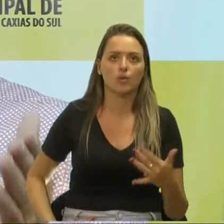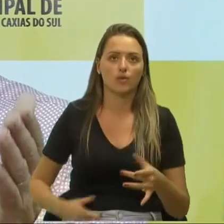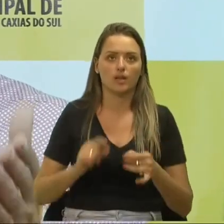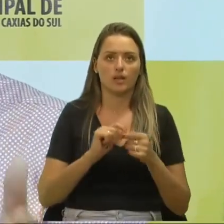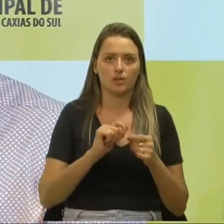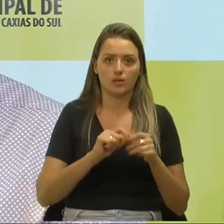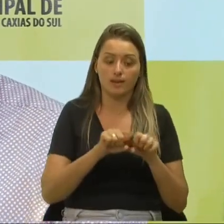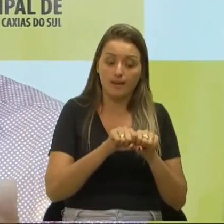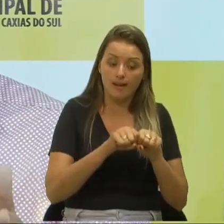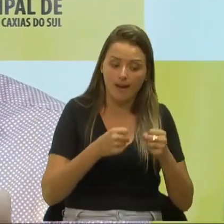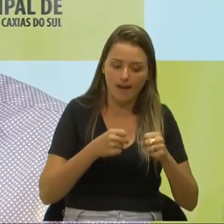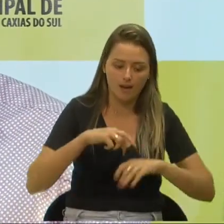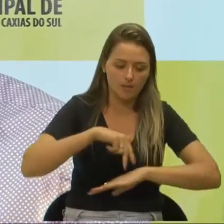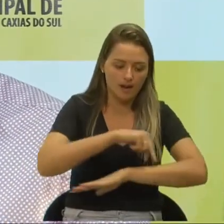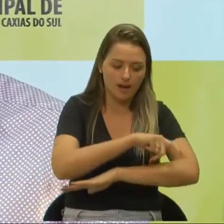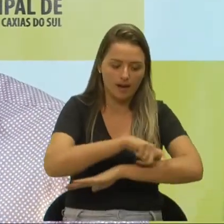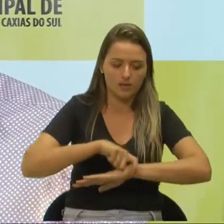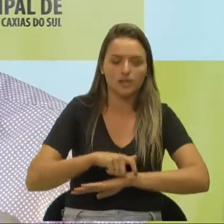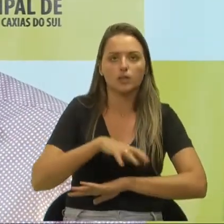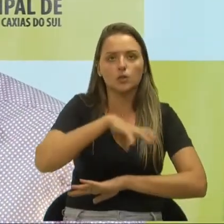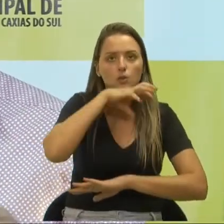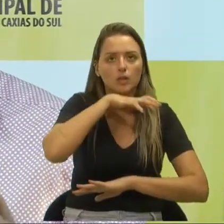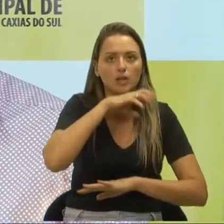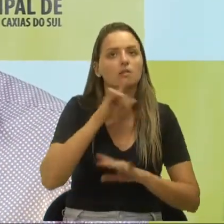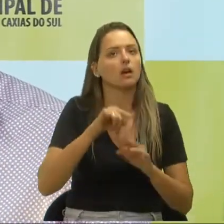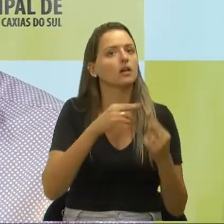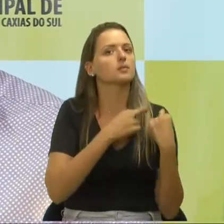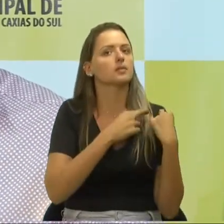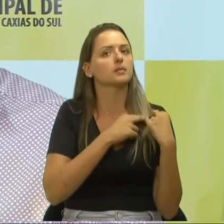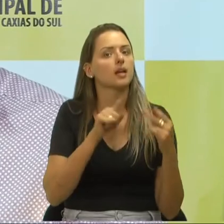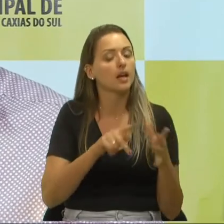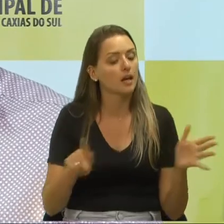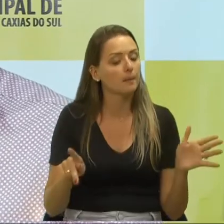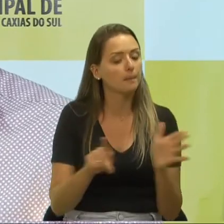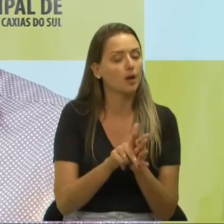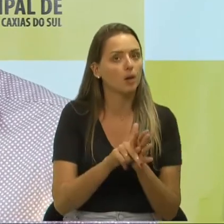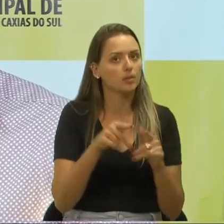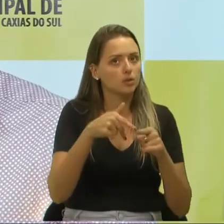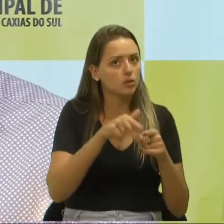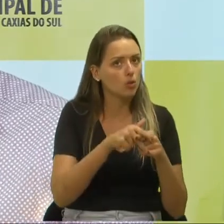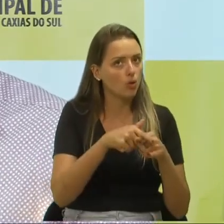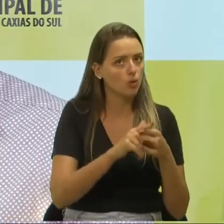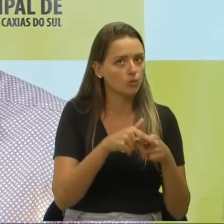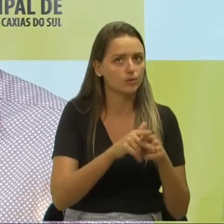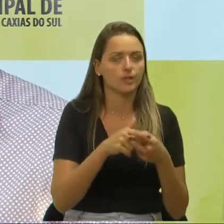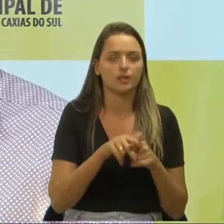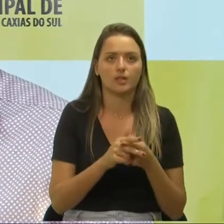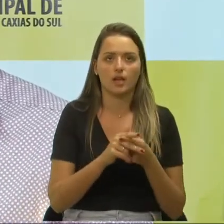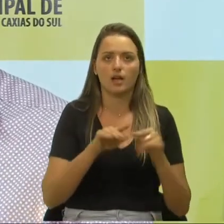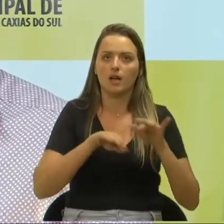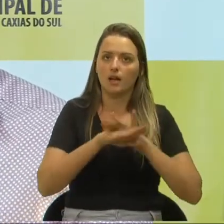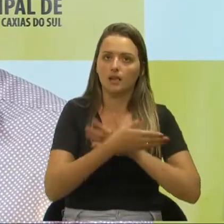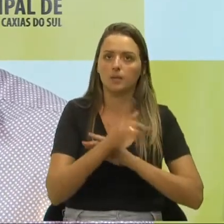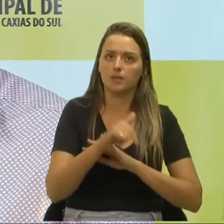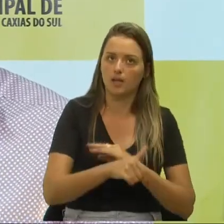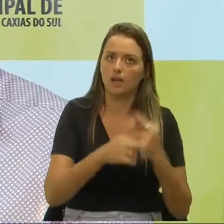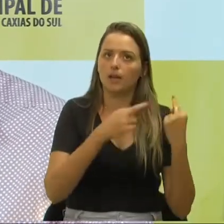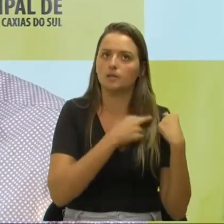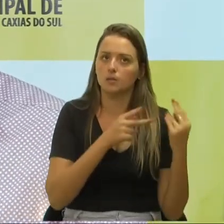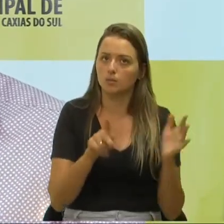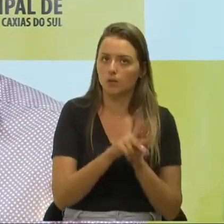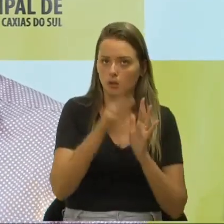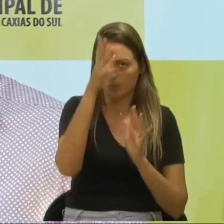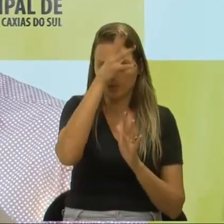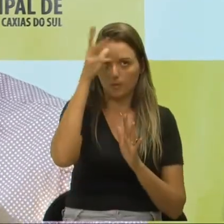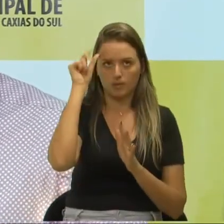intervenção na calçada, no terreno do morador, a responsabilidade de corrigir, de novamente arrumar de volta a calçada é